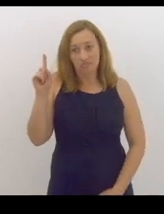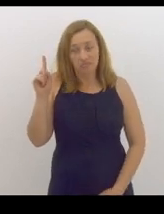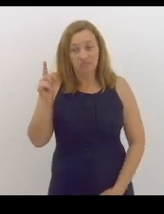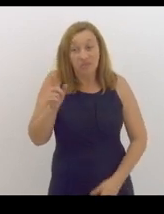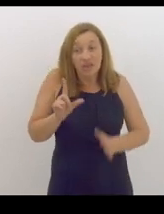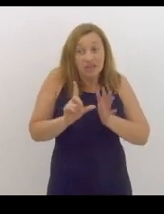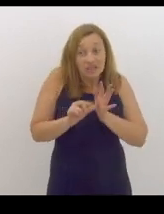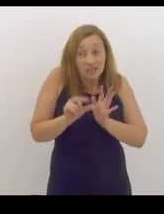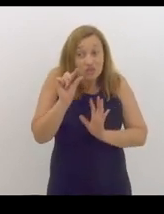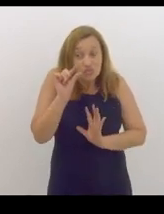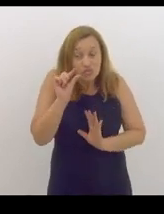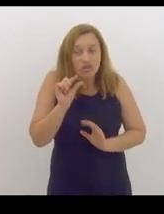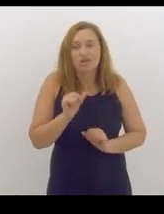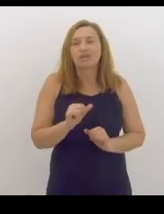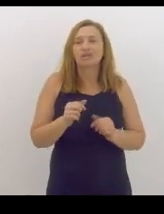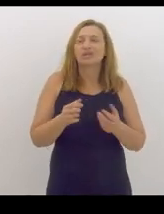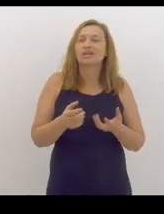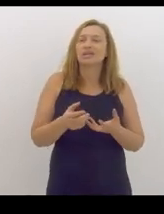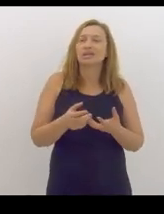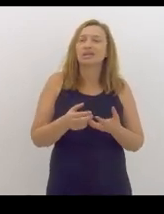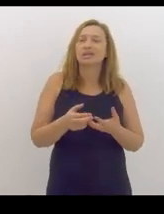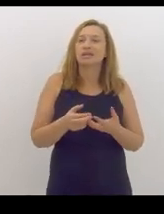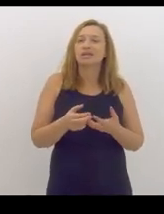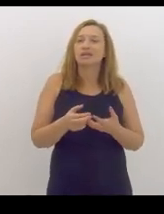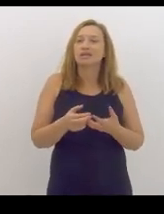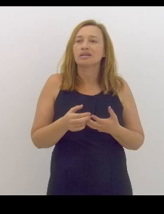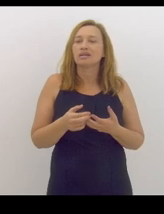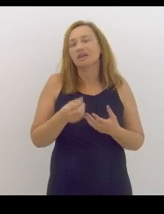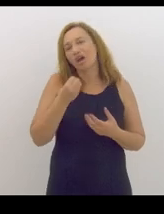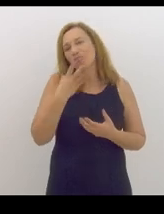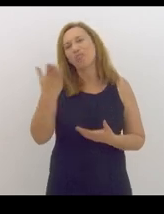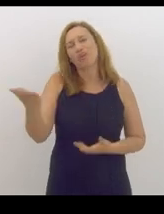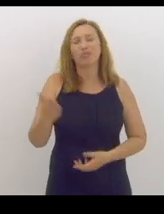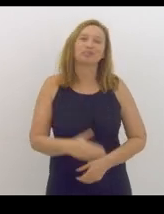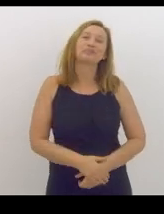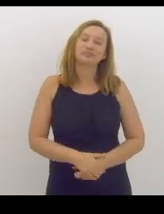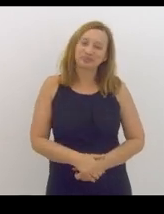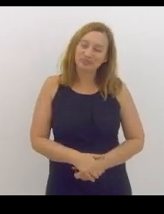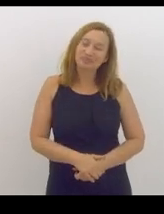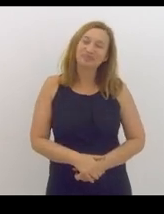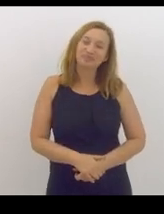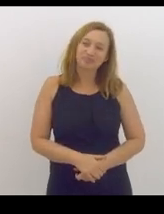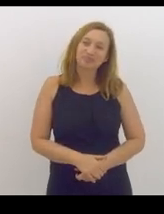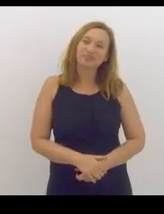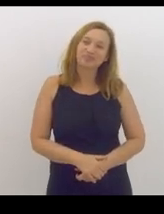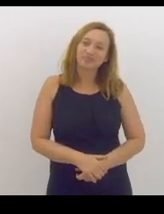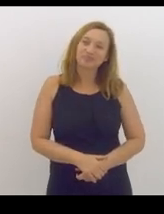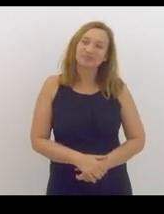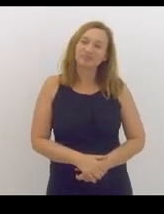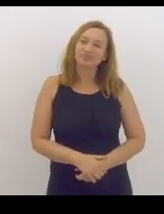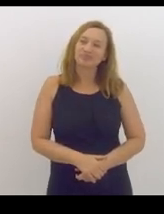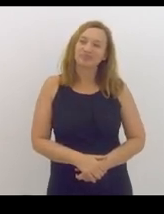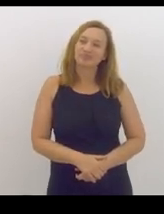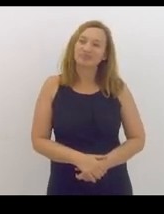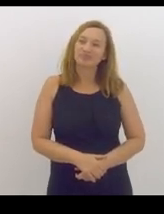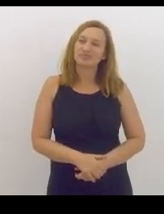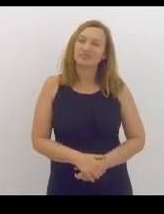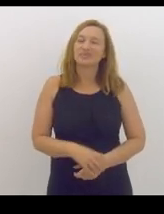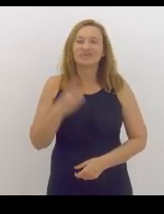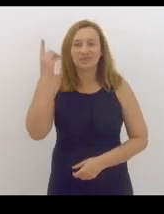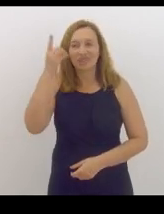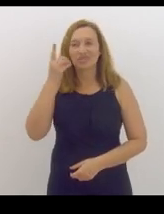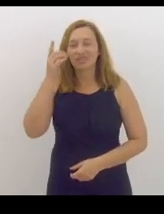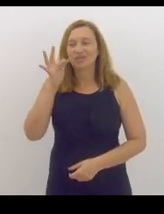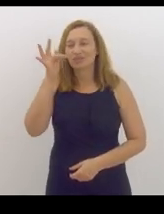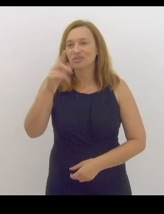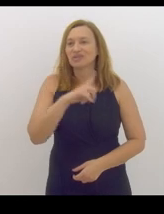pouquinho atrasado. Mas olha, esse garoto é muito bom. Garoto assina calorosamente, amavelmente chamando. Esse deputado tem